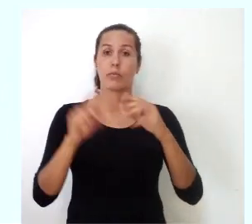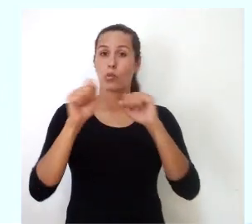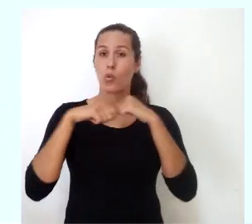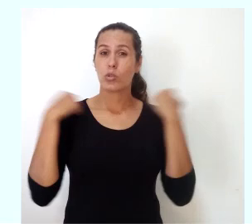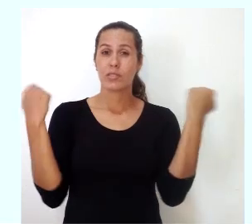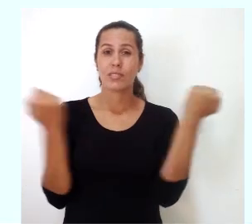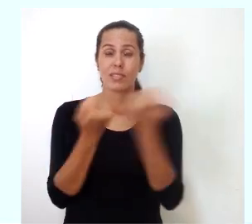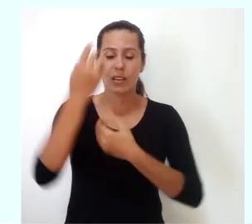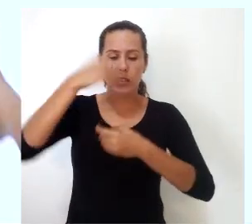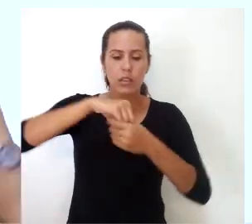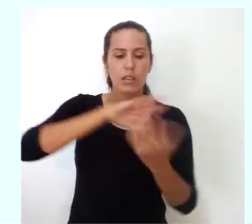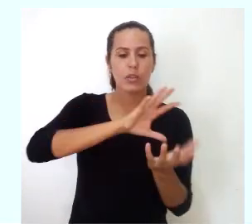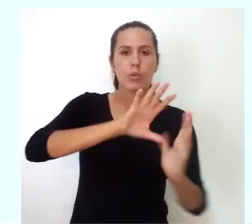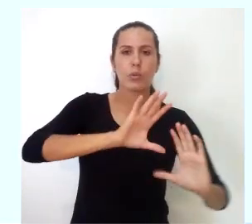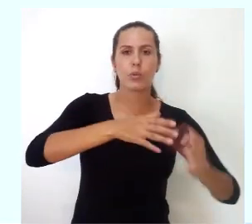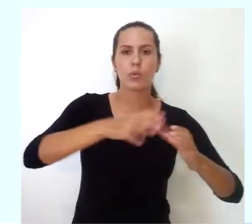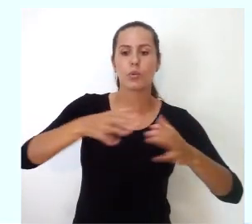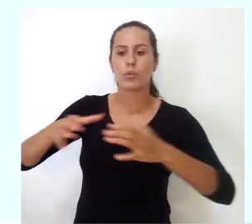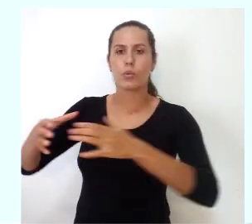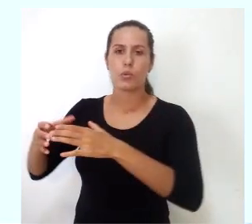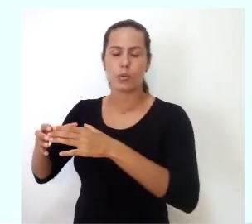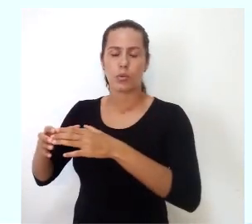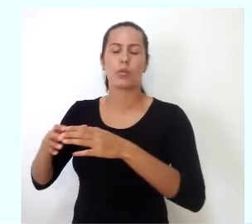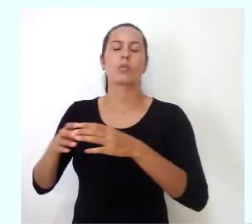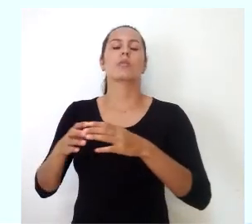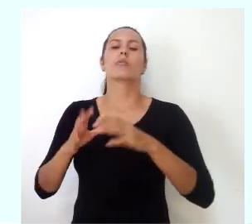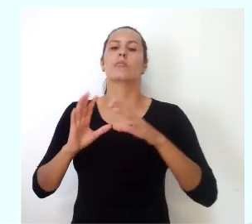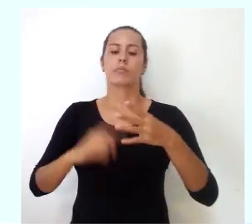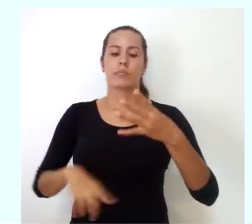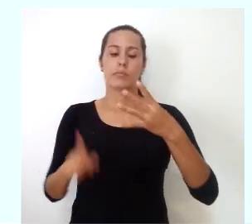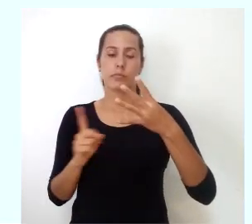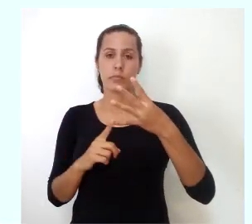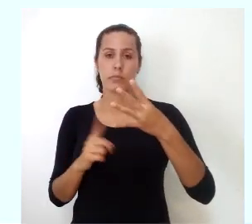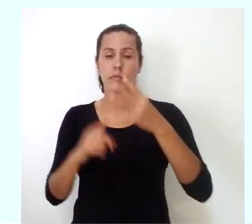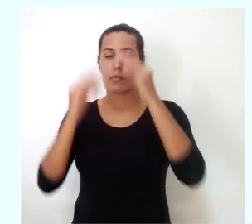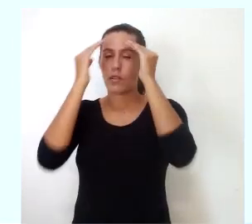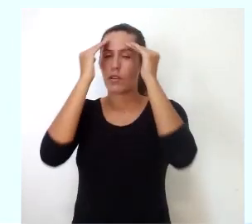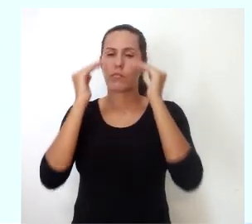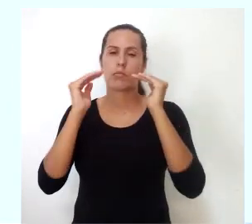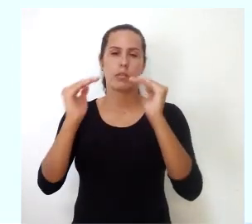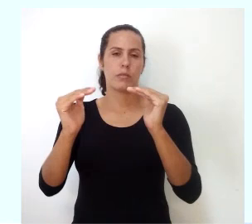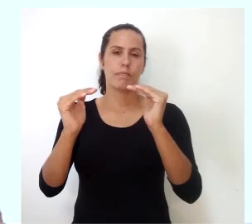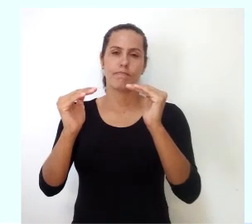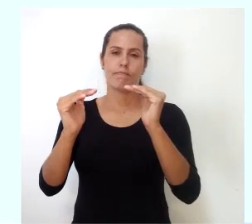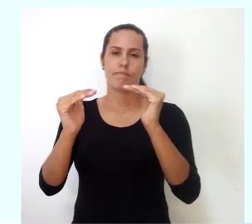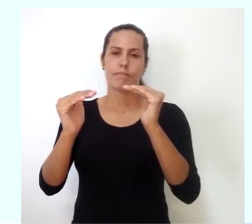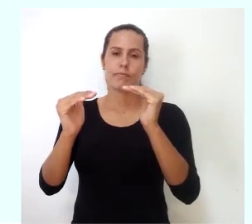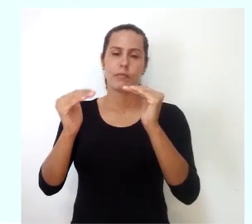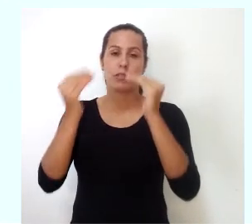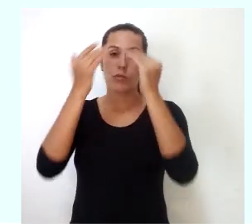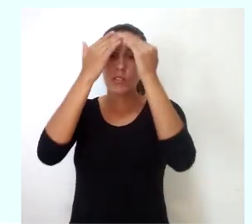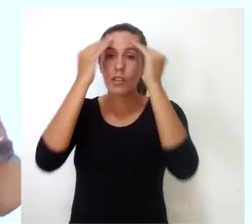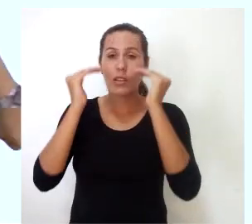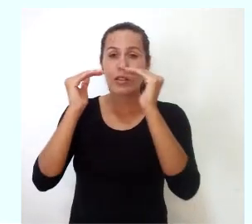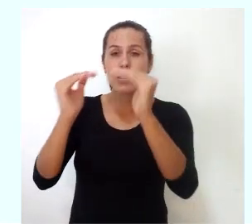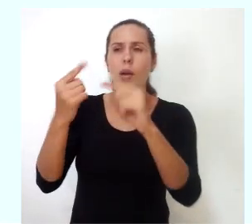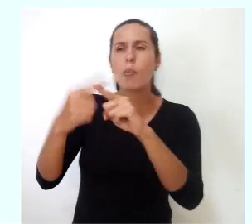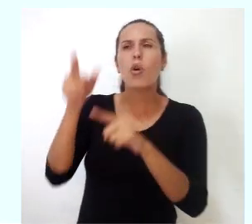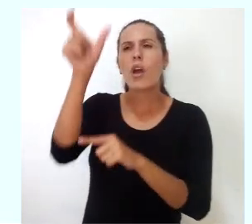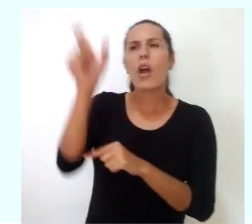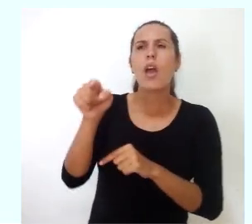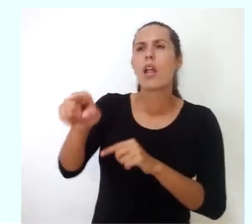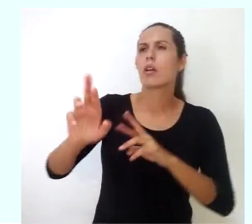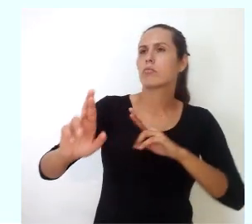Sociedade, pluralidade. E nós temos respeito. Então, respeitar o outro por ele